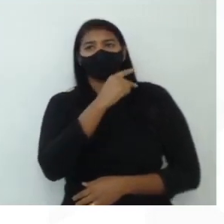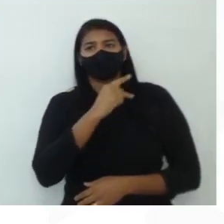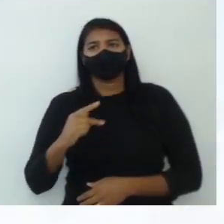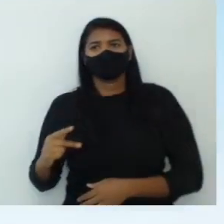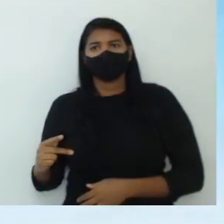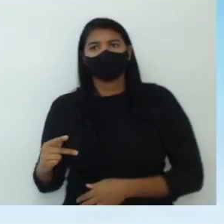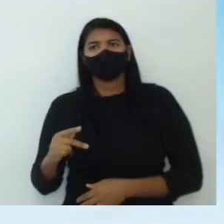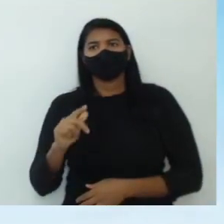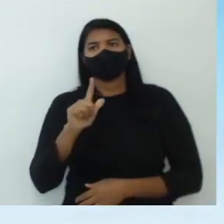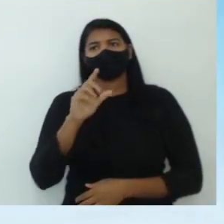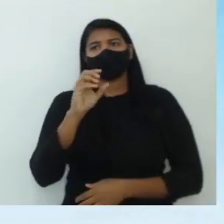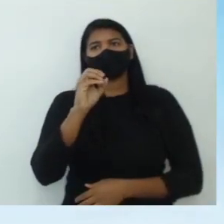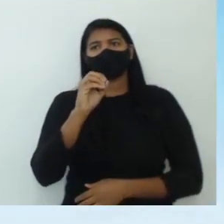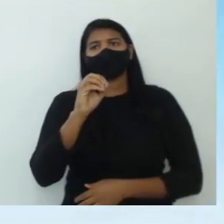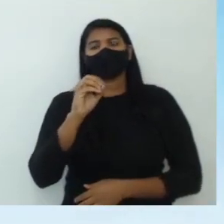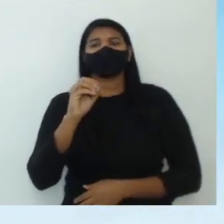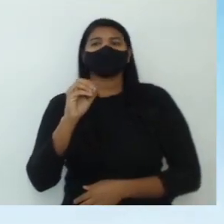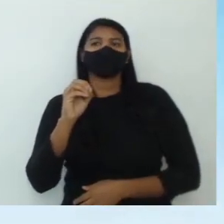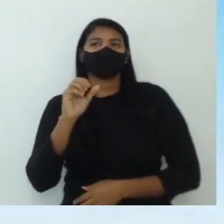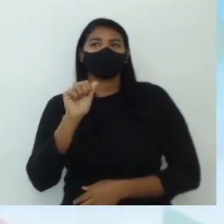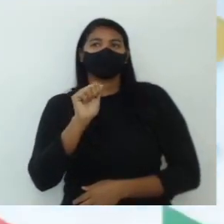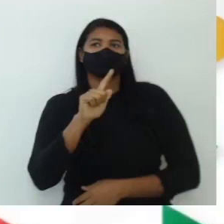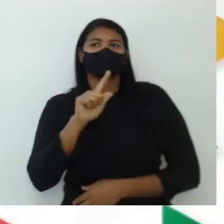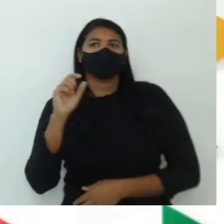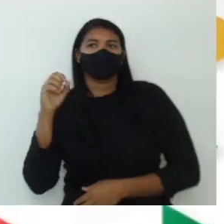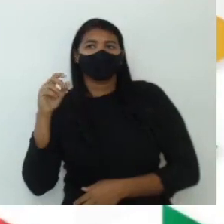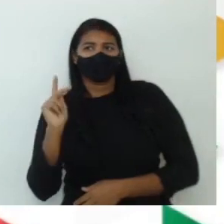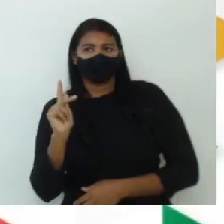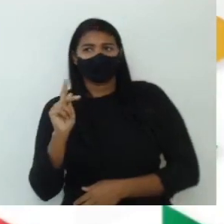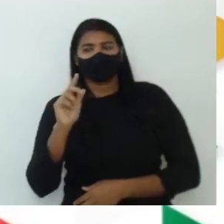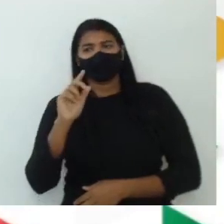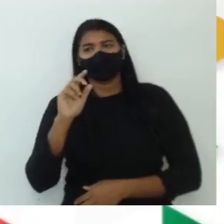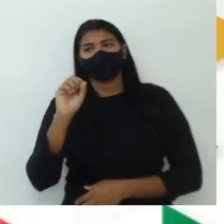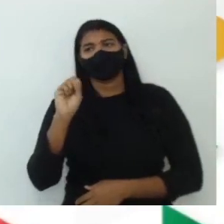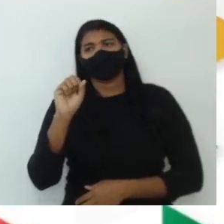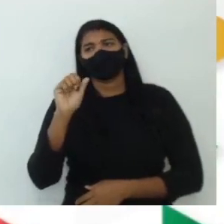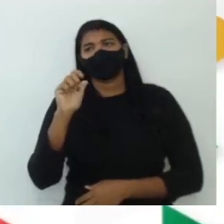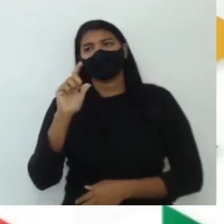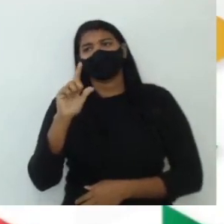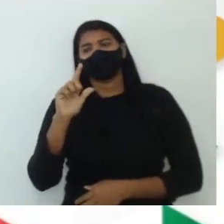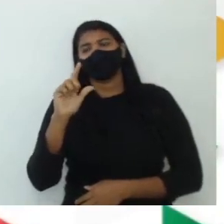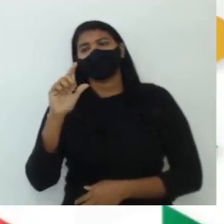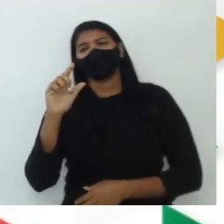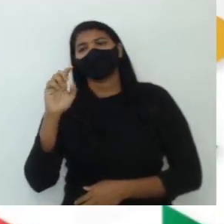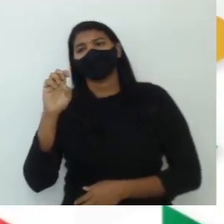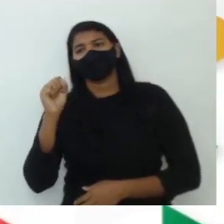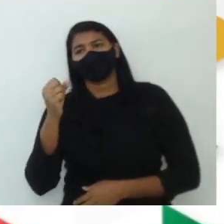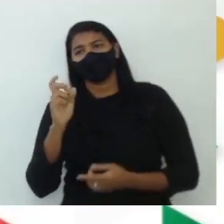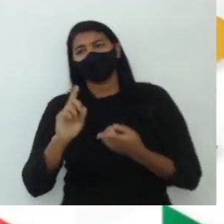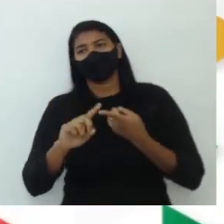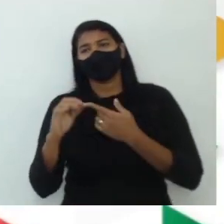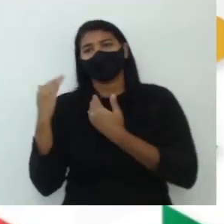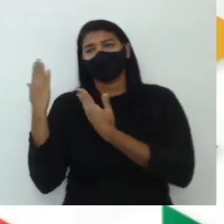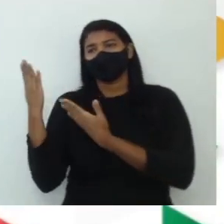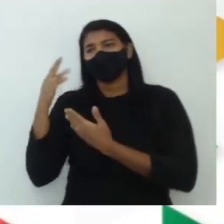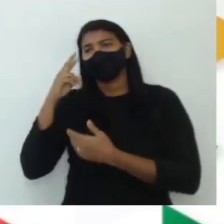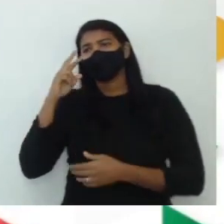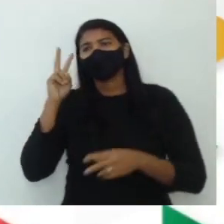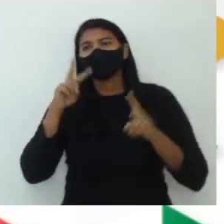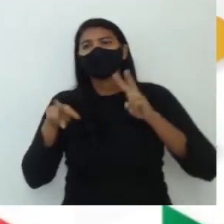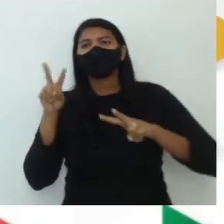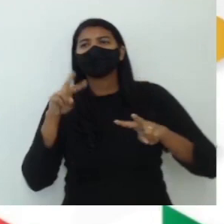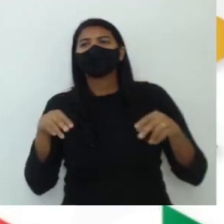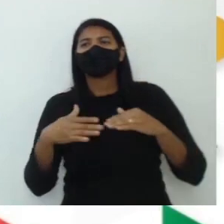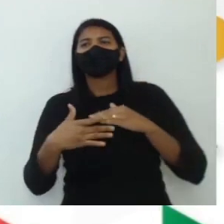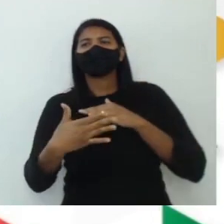é o DJ Alok, é o Alok Sharma, beleza? E aí vamos dar uma olhadinha sobre mais um